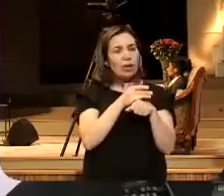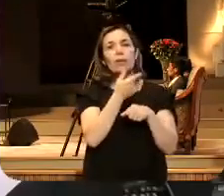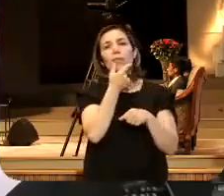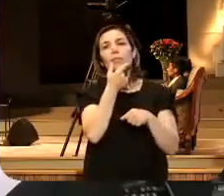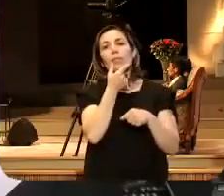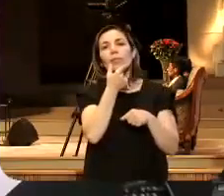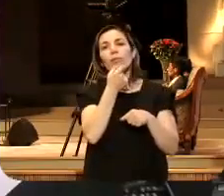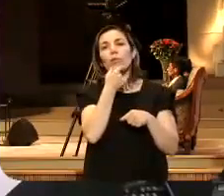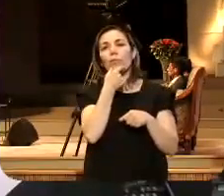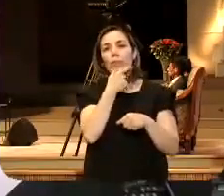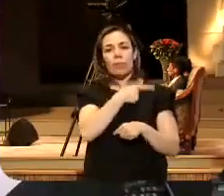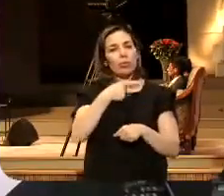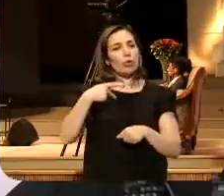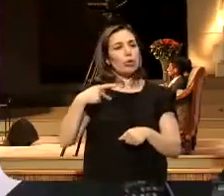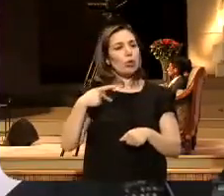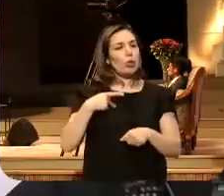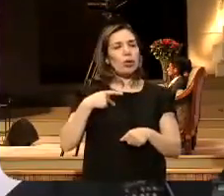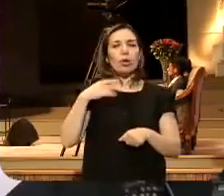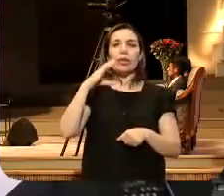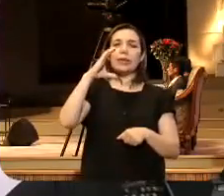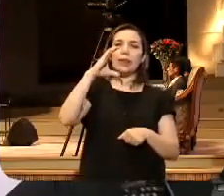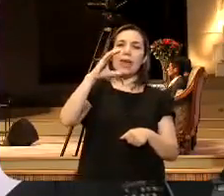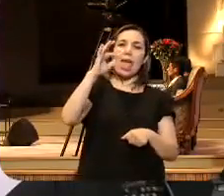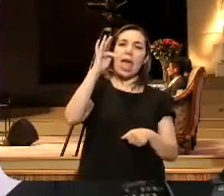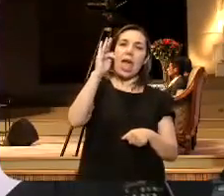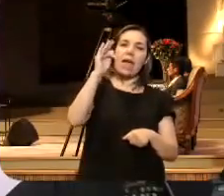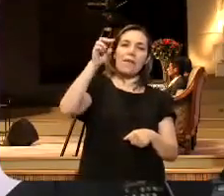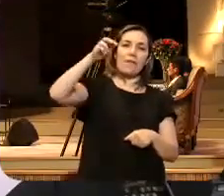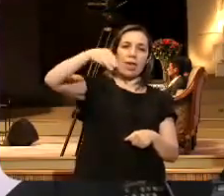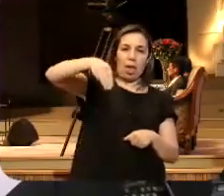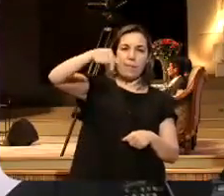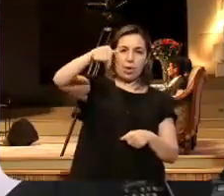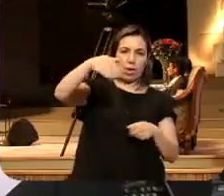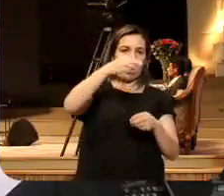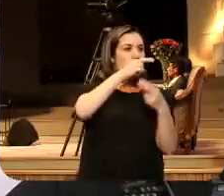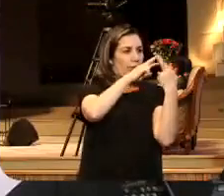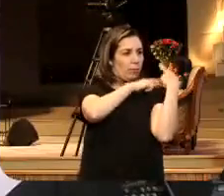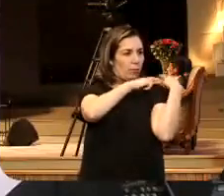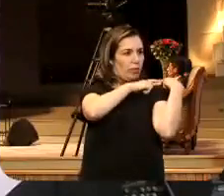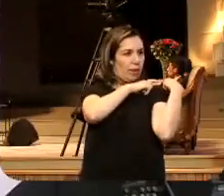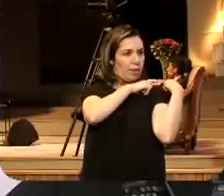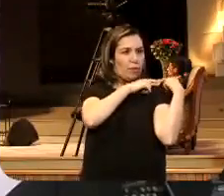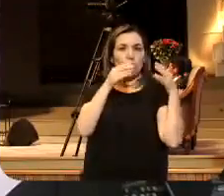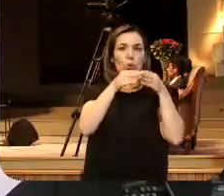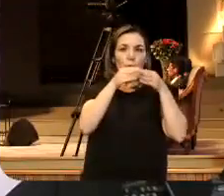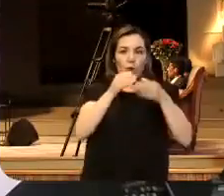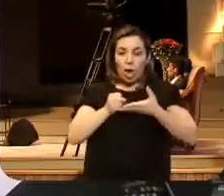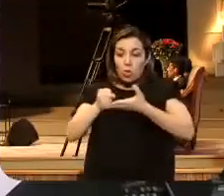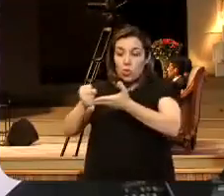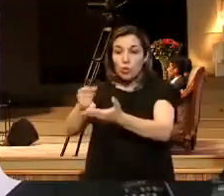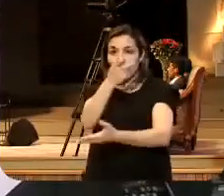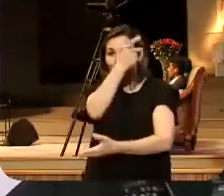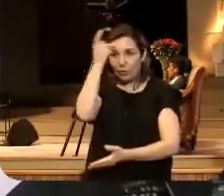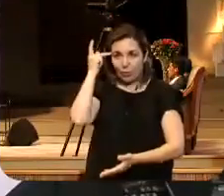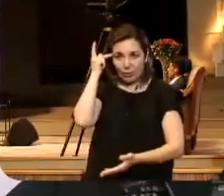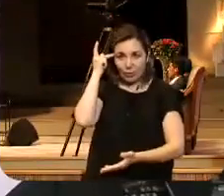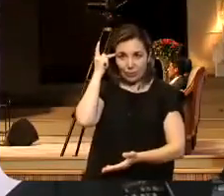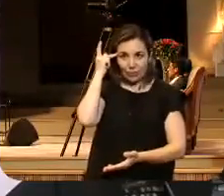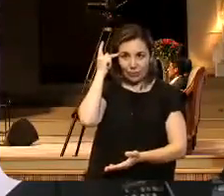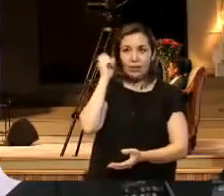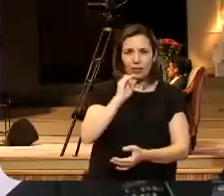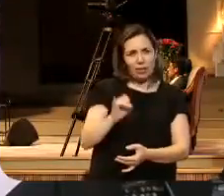ele disse, pode pedir para entrar em contato, e nós vamos chegar até você. Você que gostaria